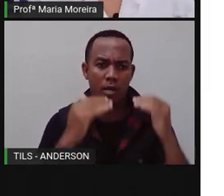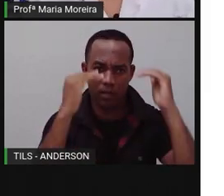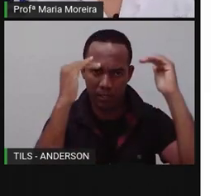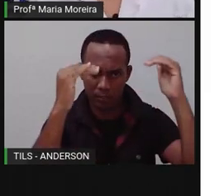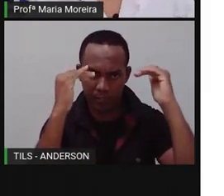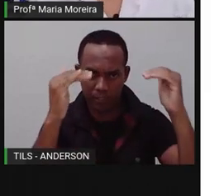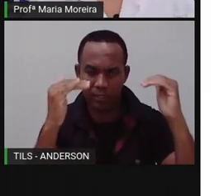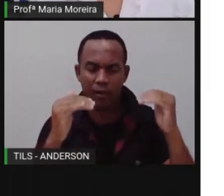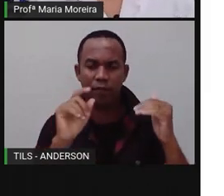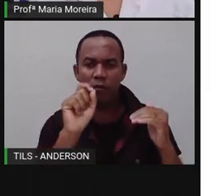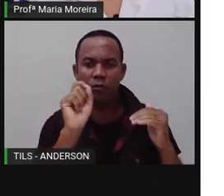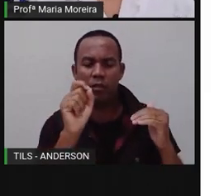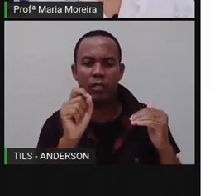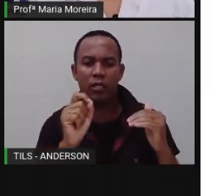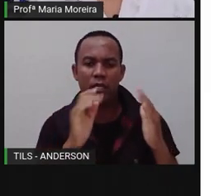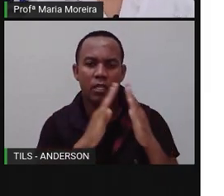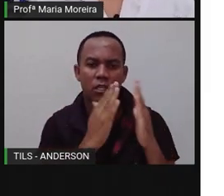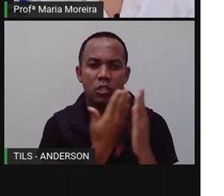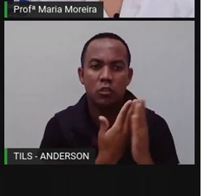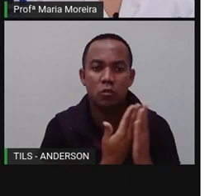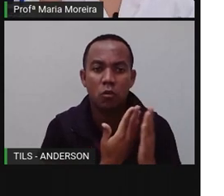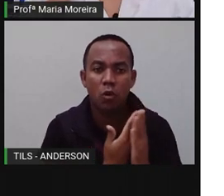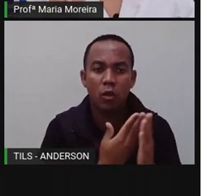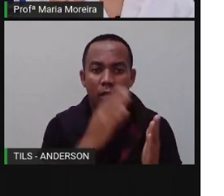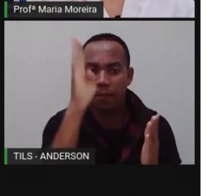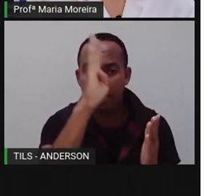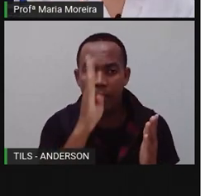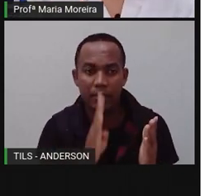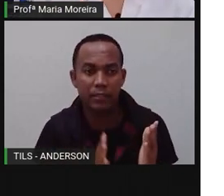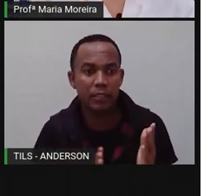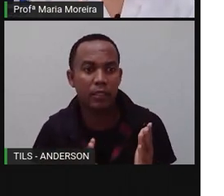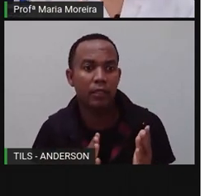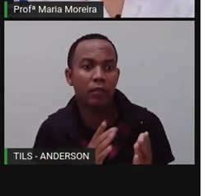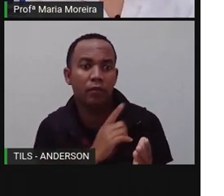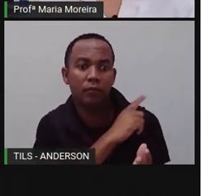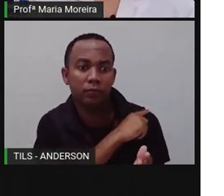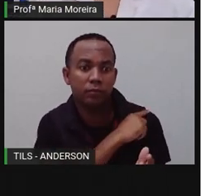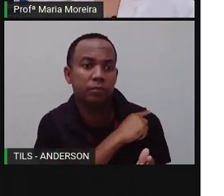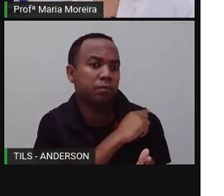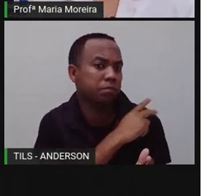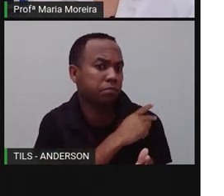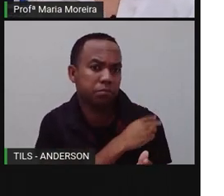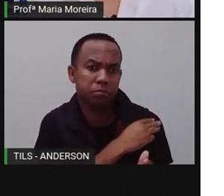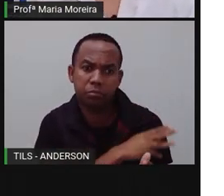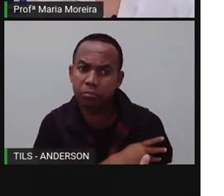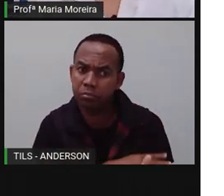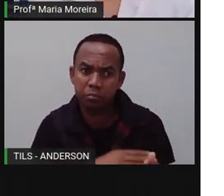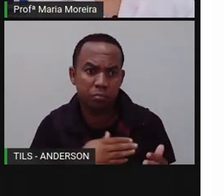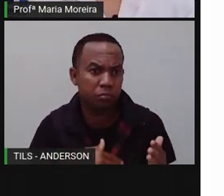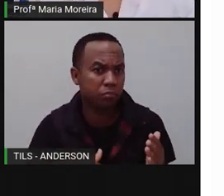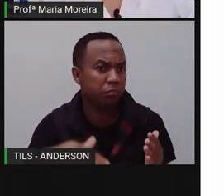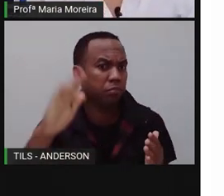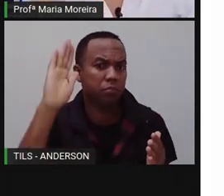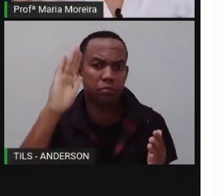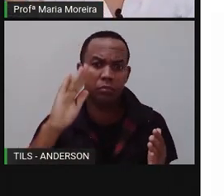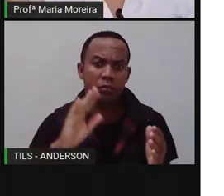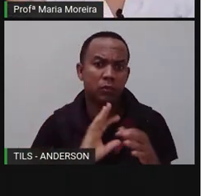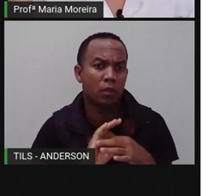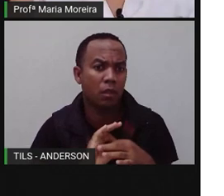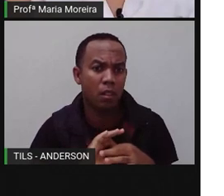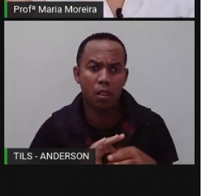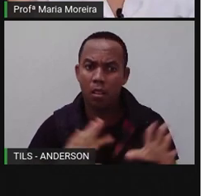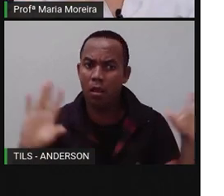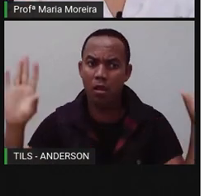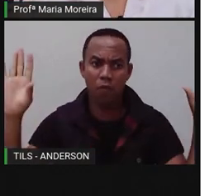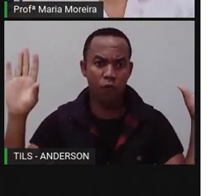as escolas brasileiras de ensino fundamental, no caso vocês aí que estão assistindo a minha aula agora, e médio, né, que é quando você chega